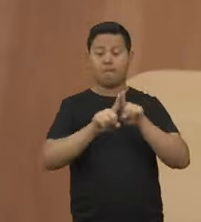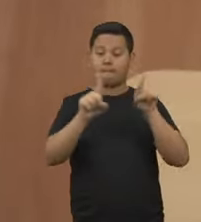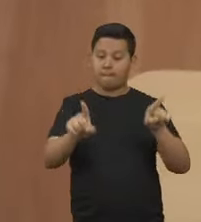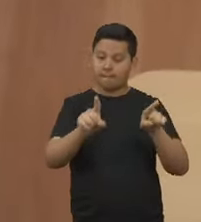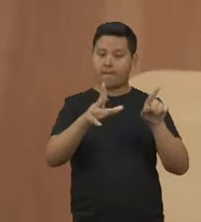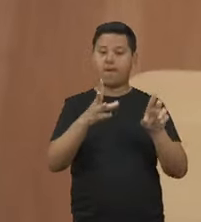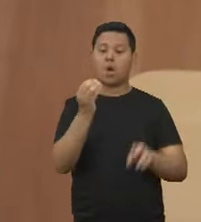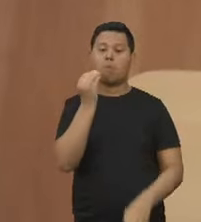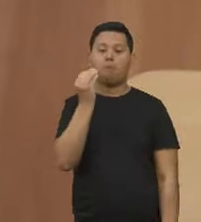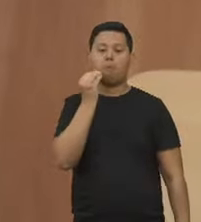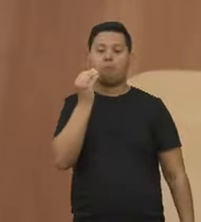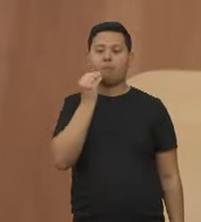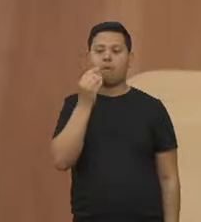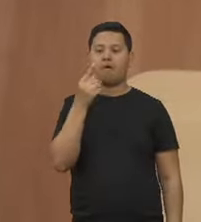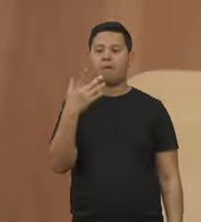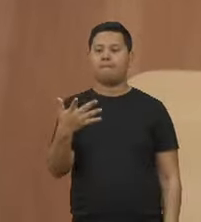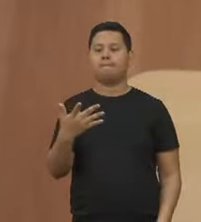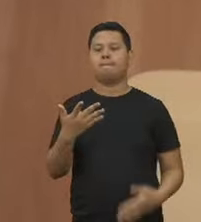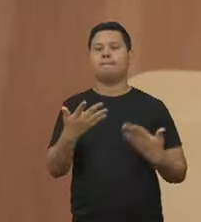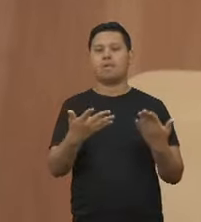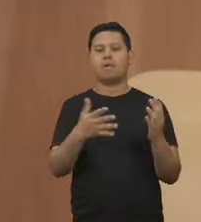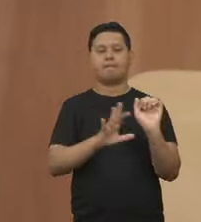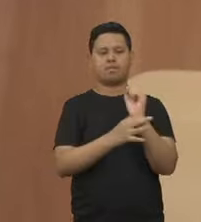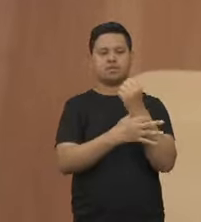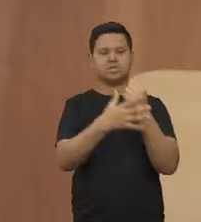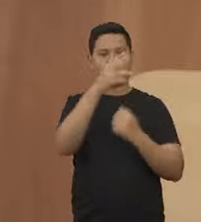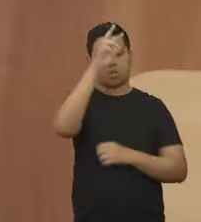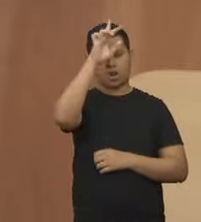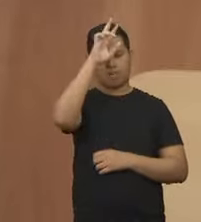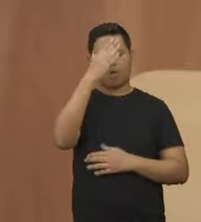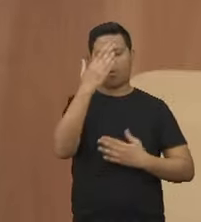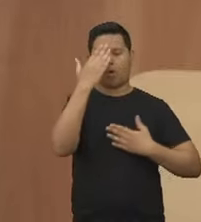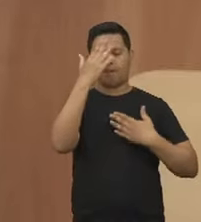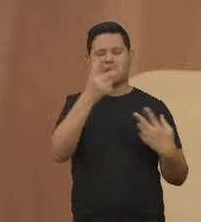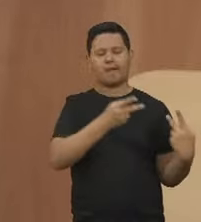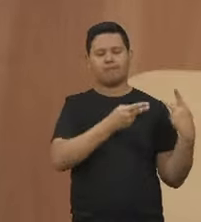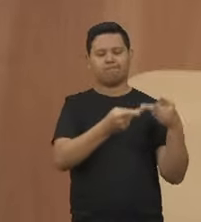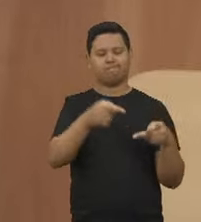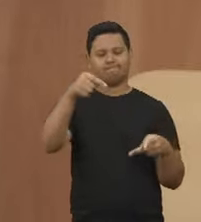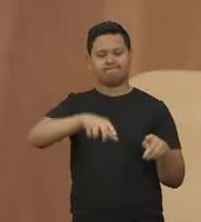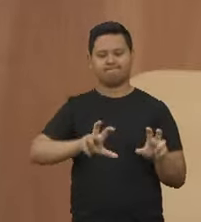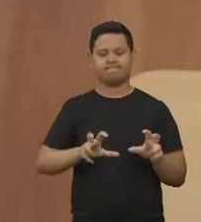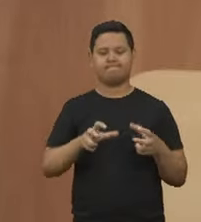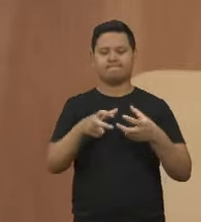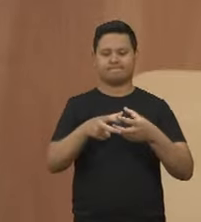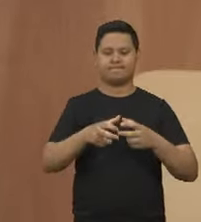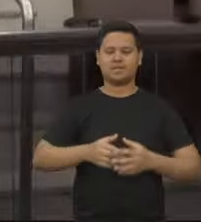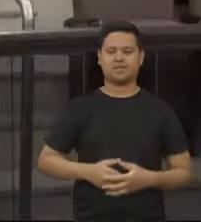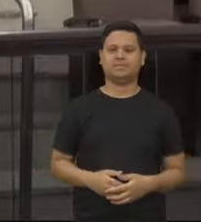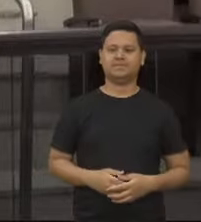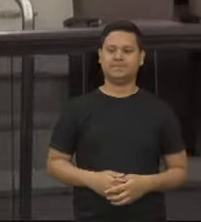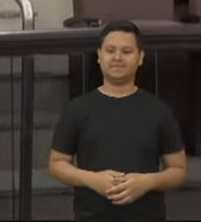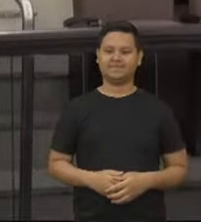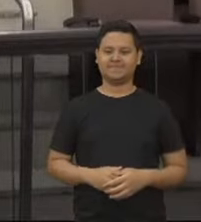condições, e também na proteção animal, tá bom? Parabéns a vocês e obrigado pela presença aqui hoje nesta sessão.